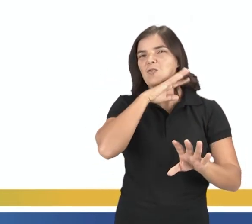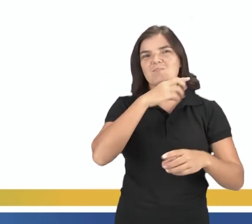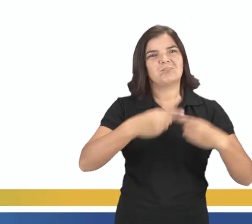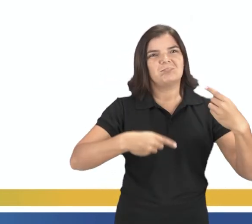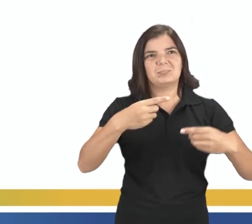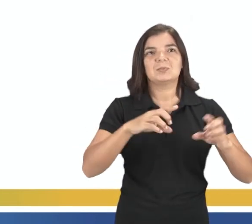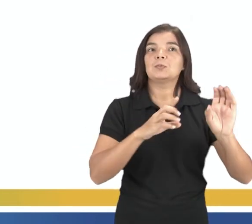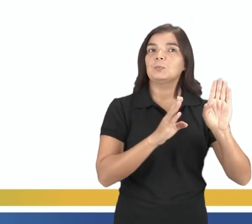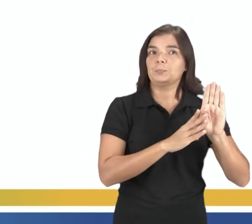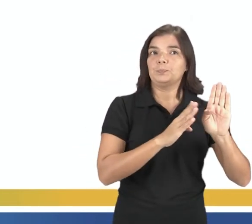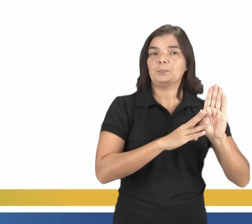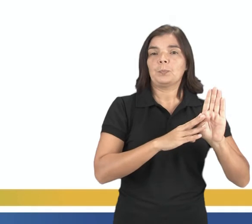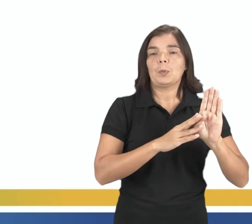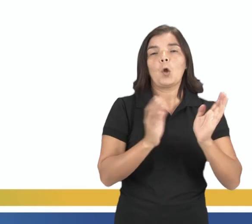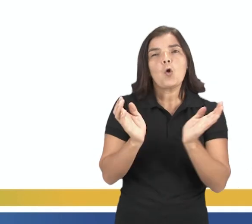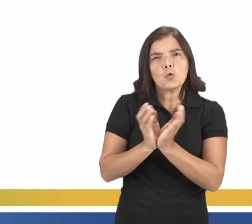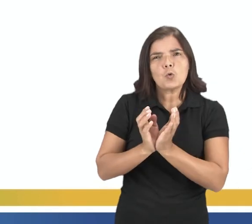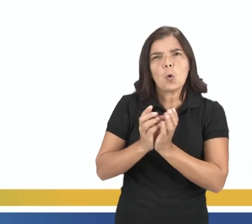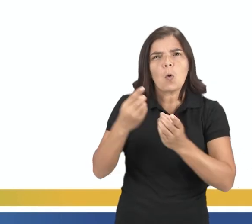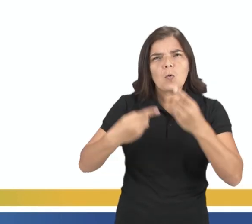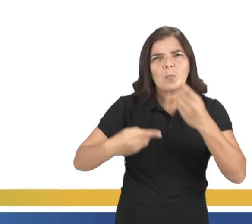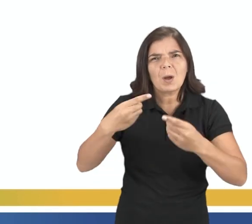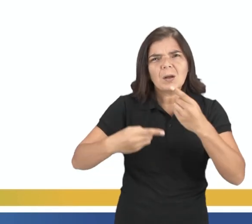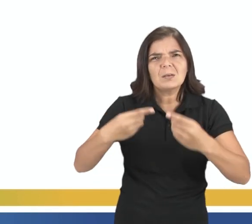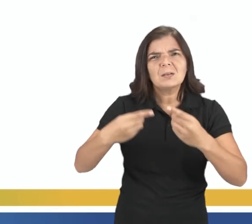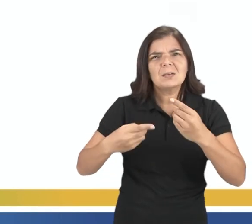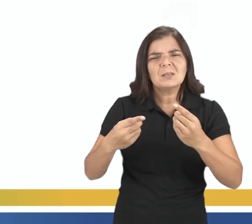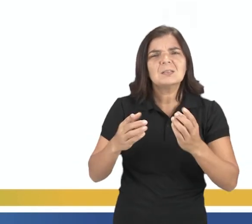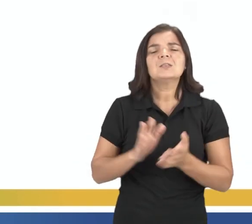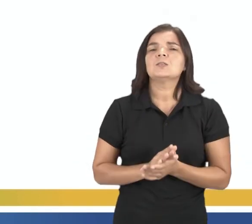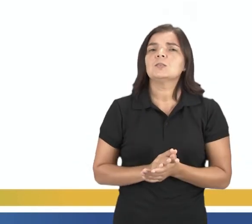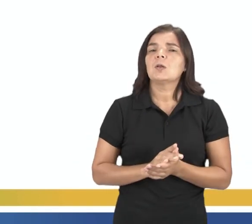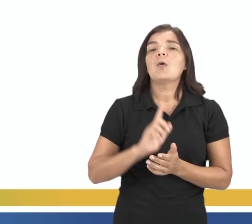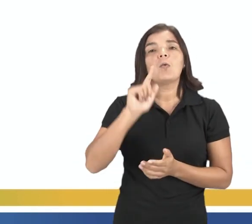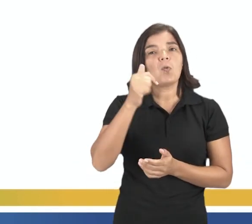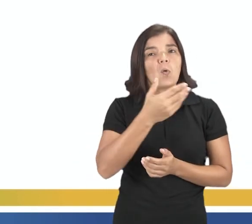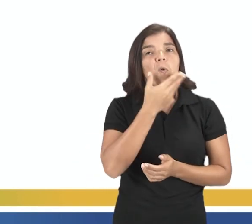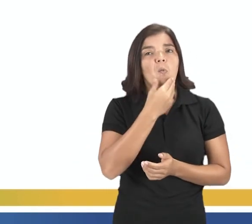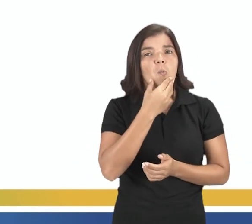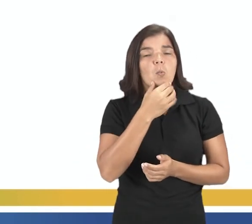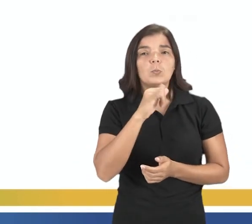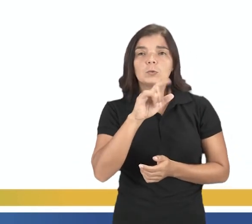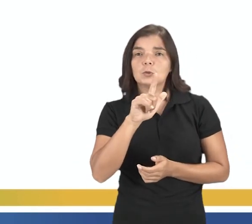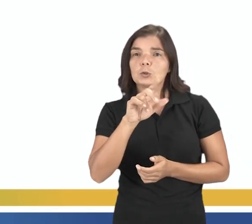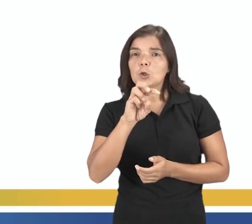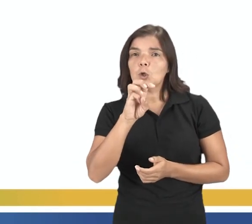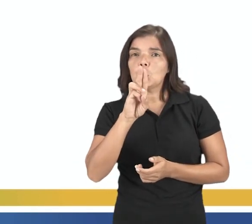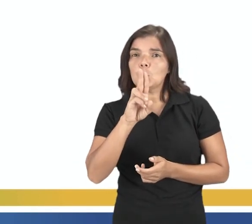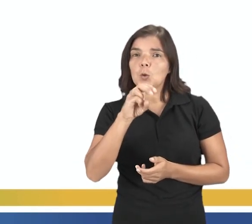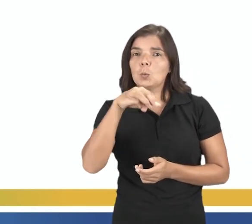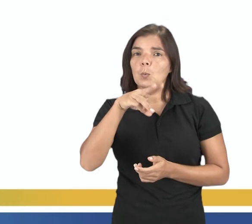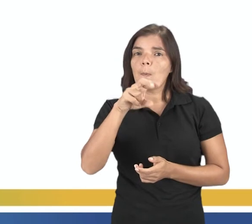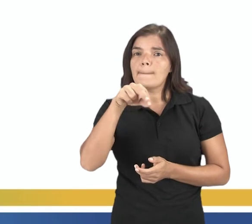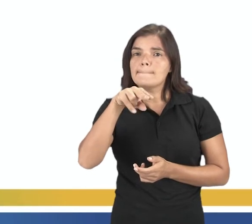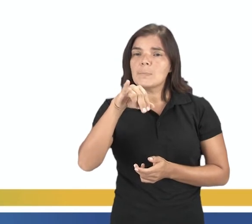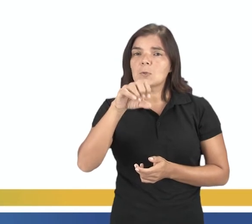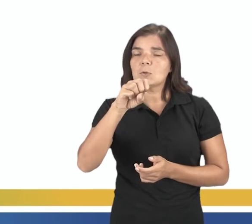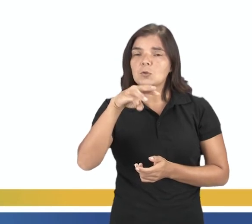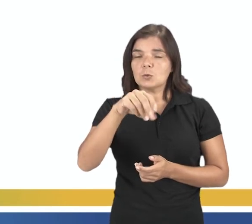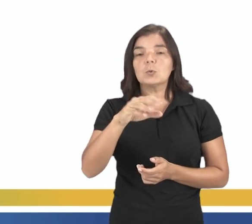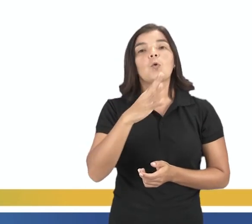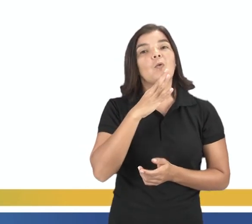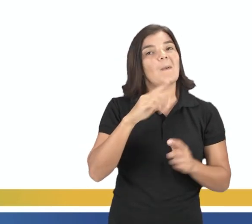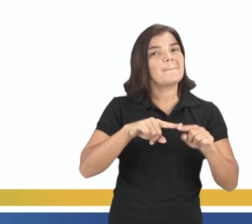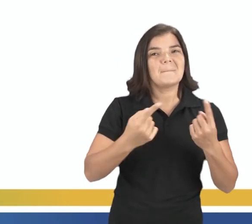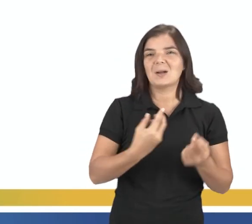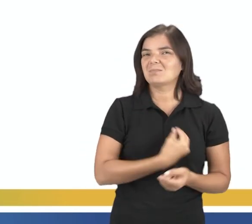político. Criou os partidos políticos. Os homens criaram agora, depois do iluminismo, os partidos políticos como nós conhecemos hoje,